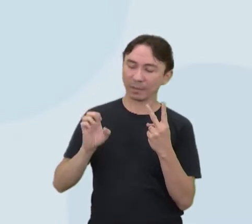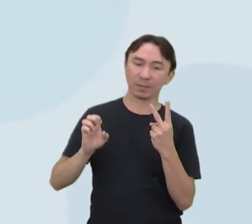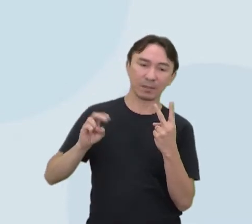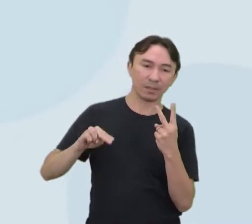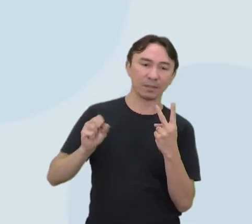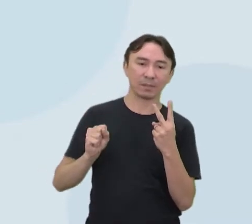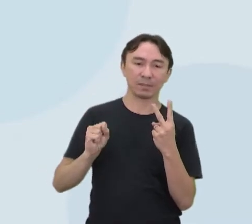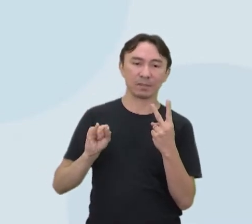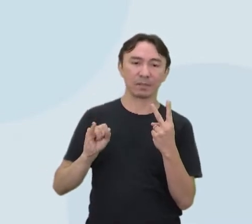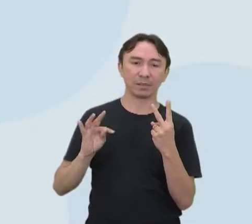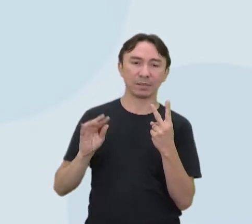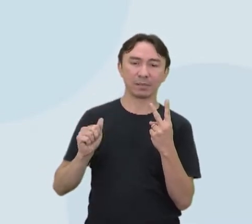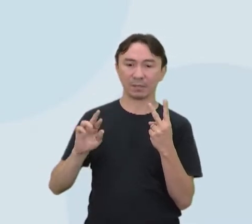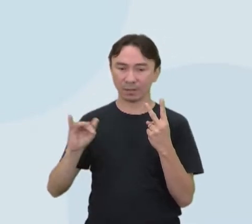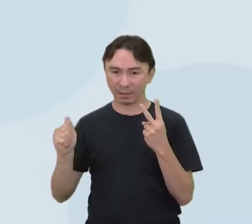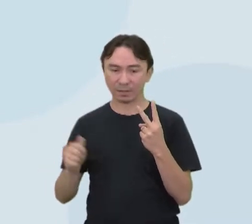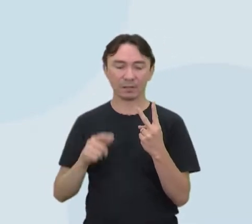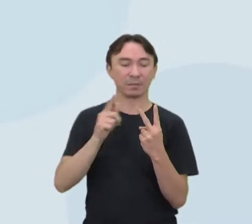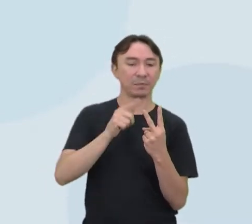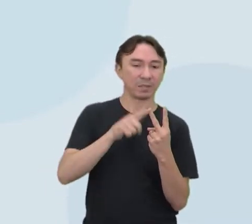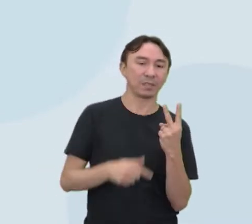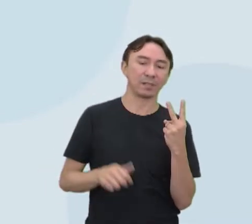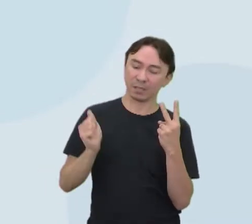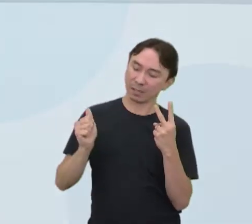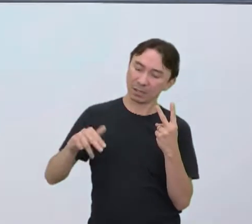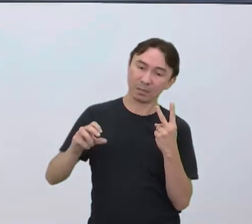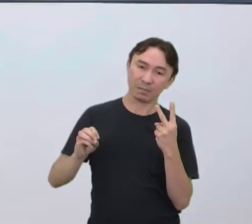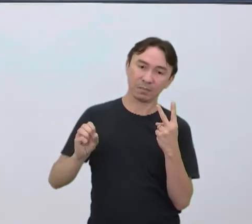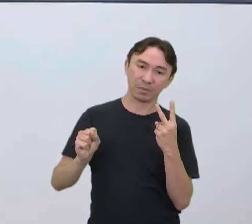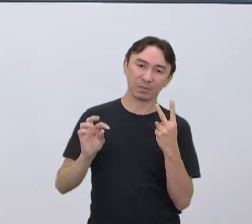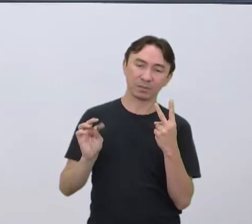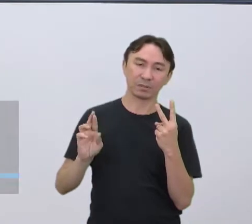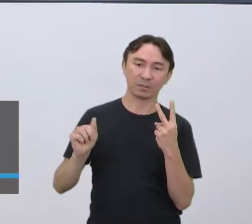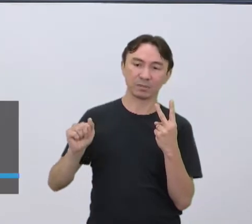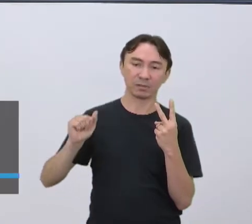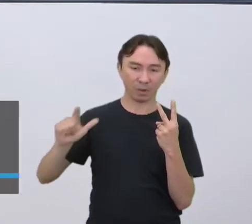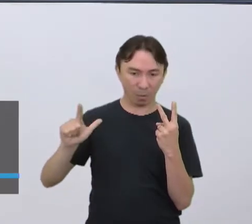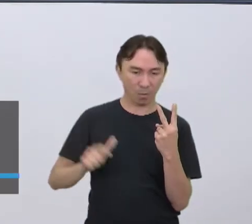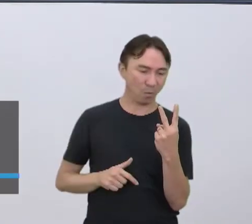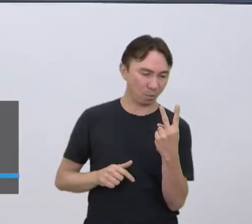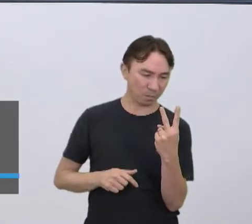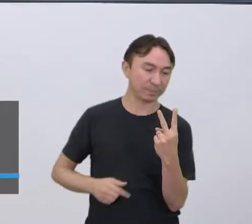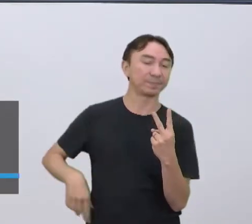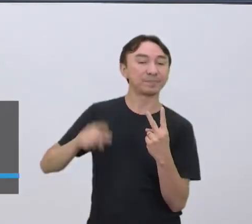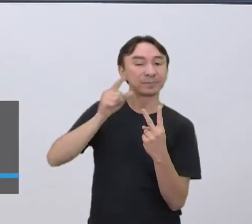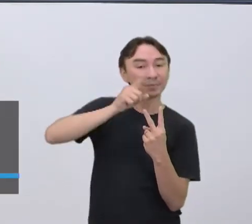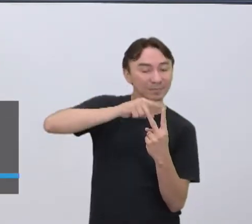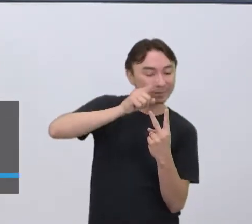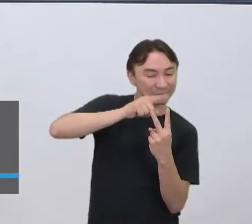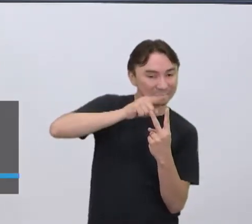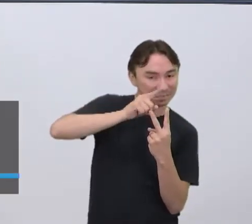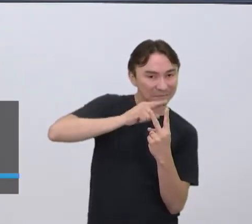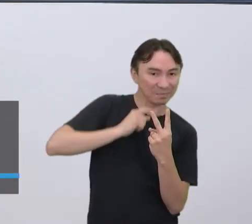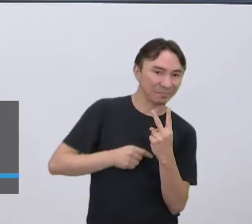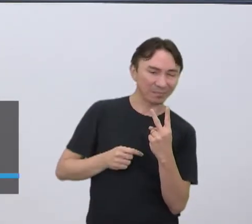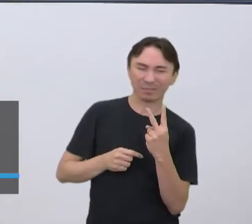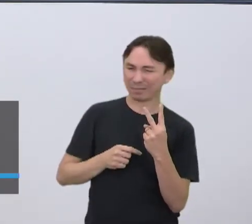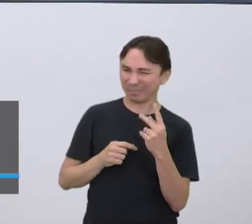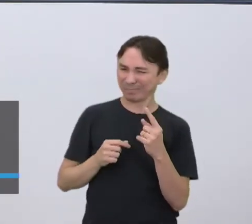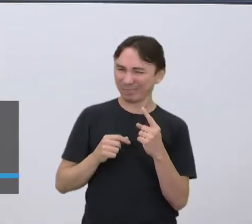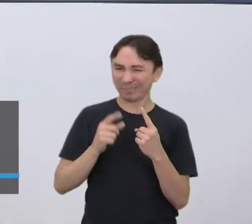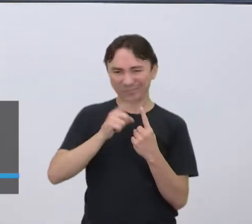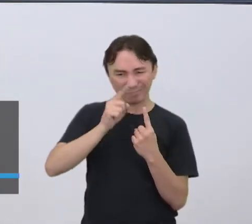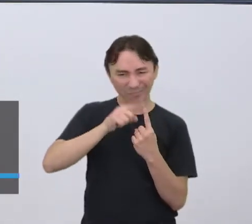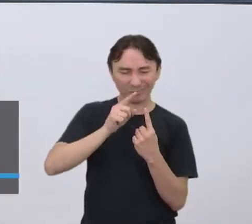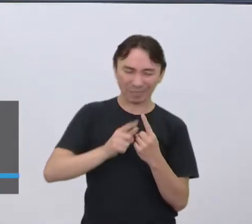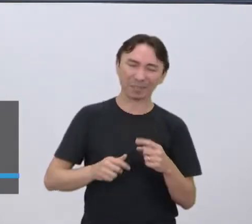saber se você lembra. Lembro sim, a gente comentou bastante sobre isso em aulas anteriores. A pesquisa censitária, e a gente até comentou na